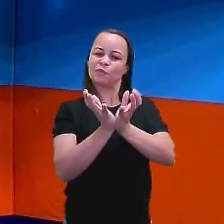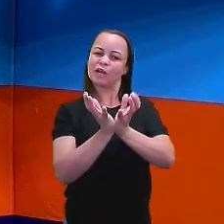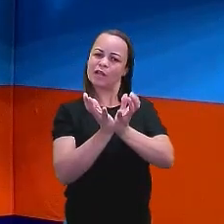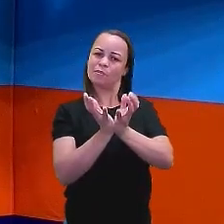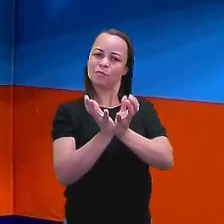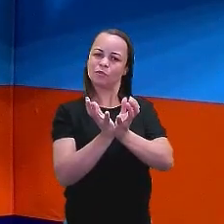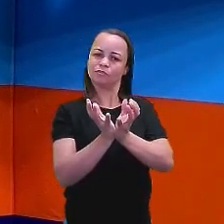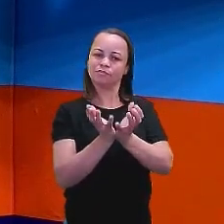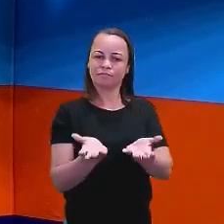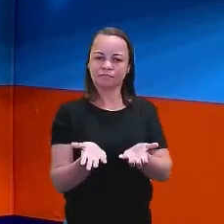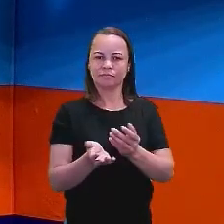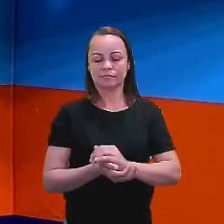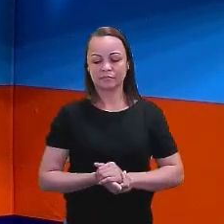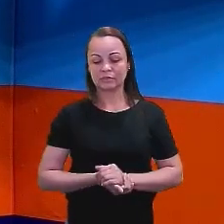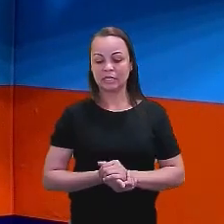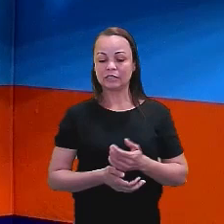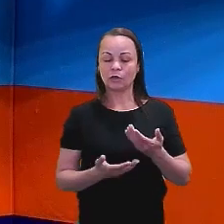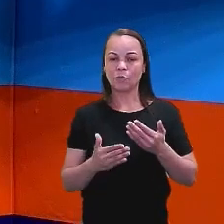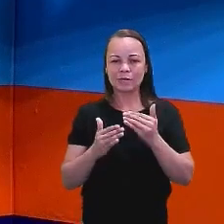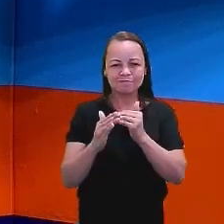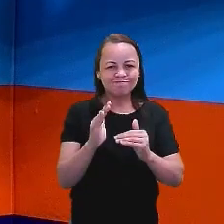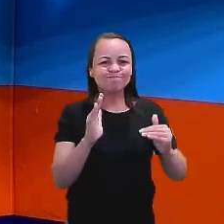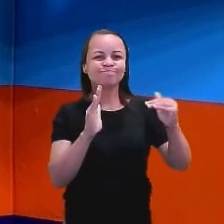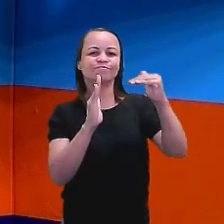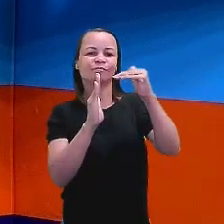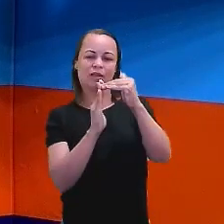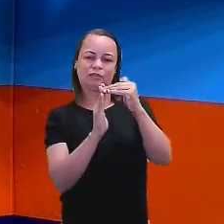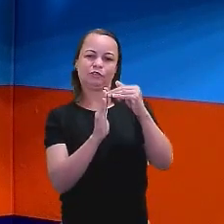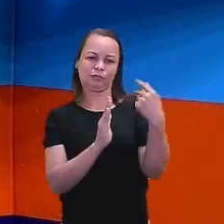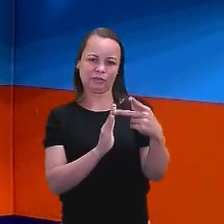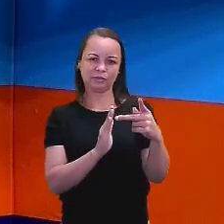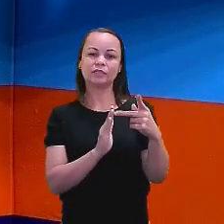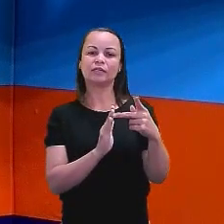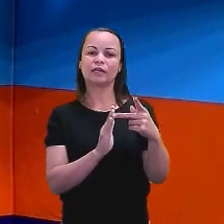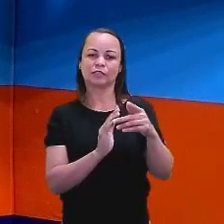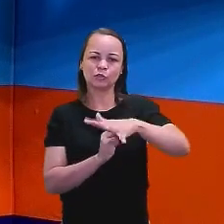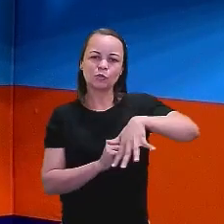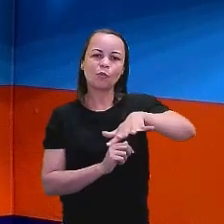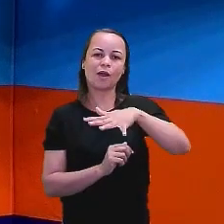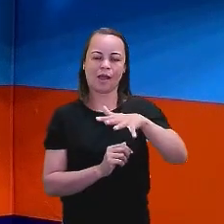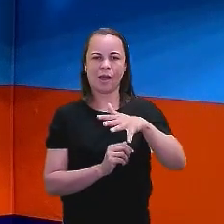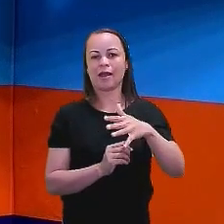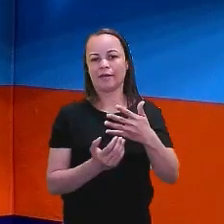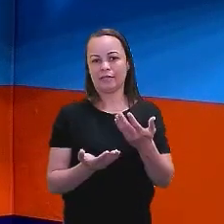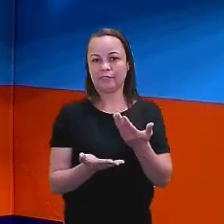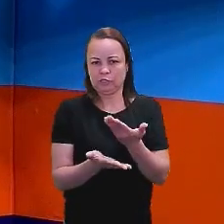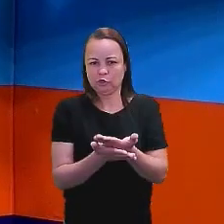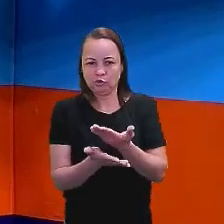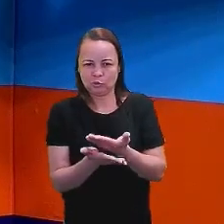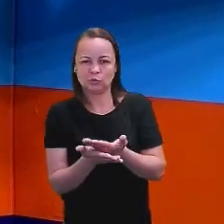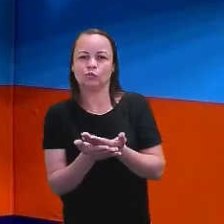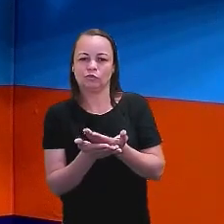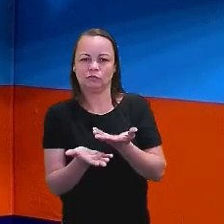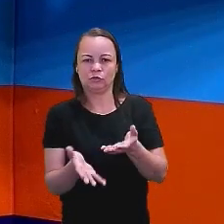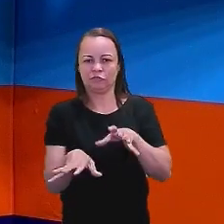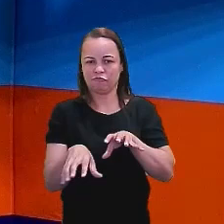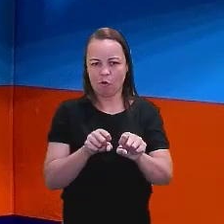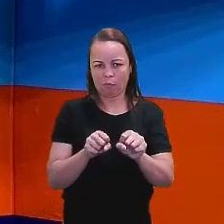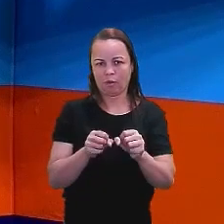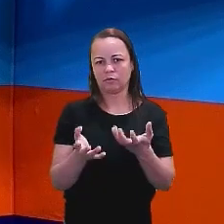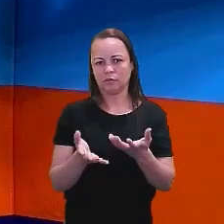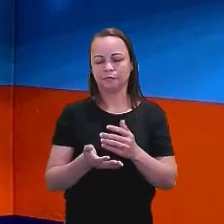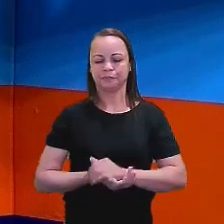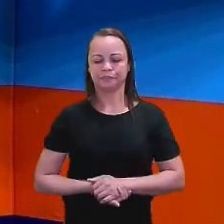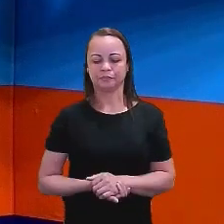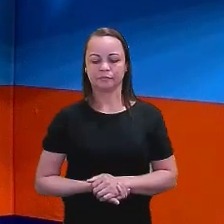É um prêmio máximo na sua categoria, na sua área de atuação. E isso